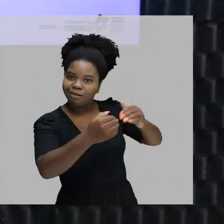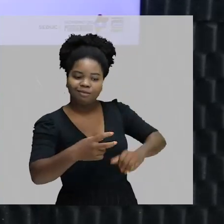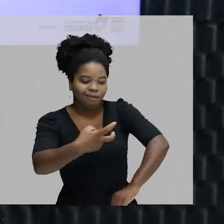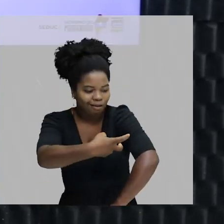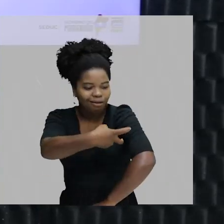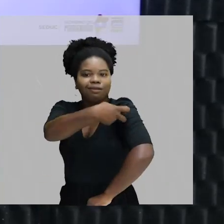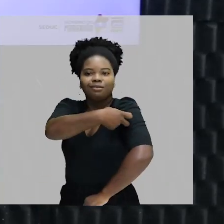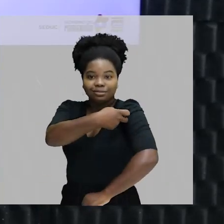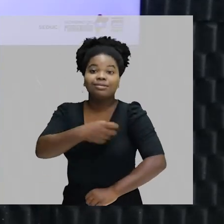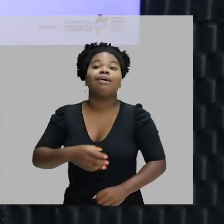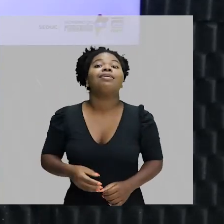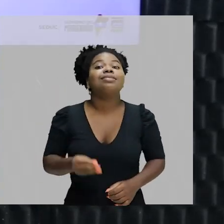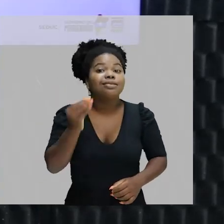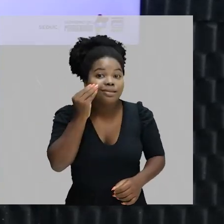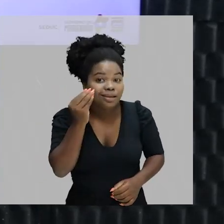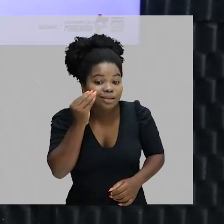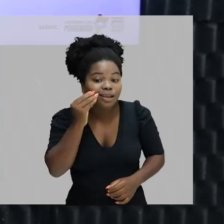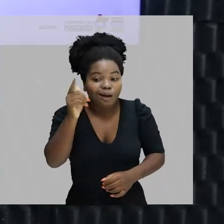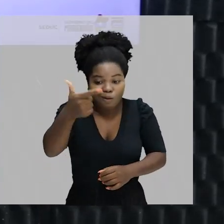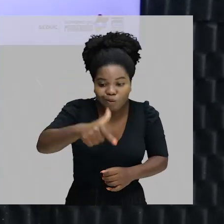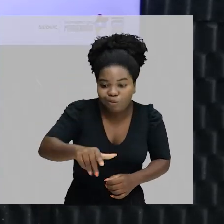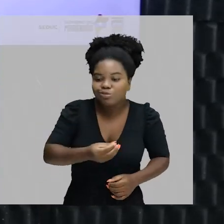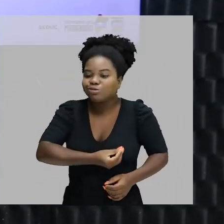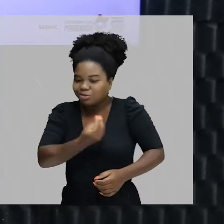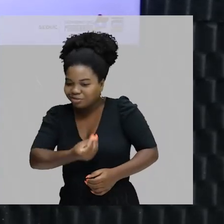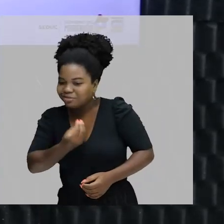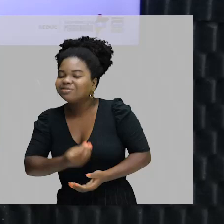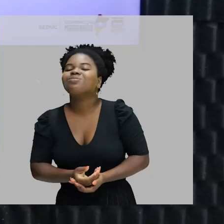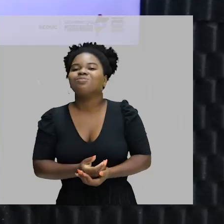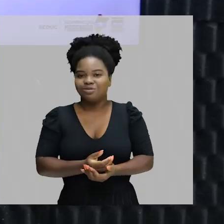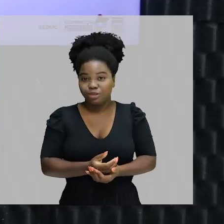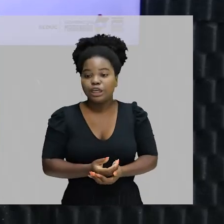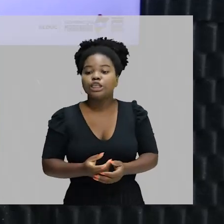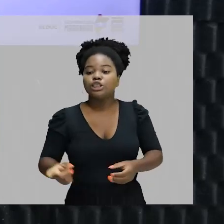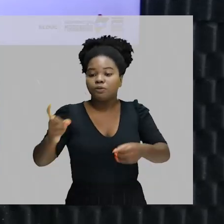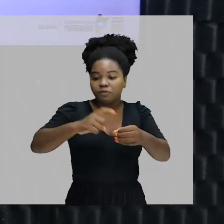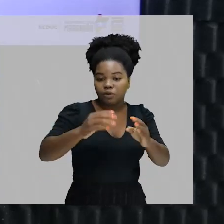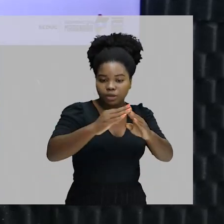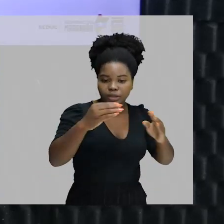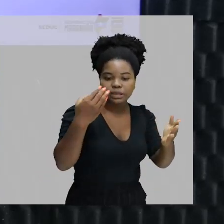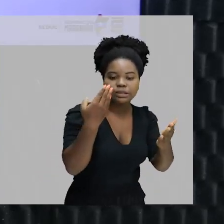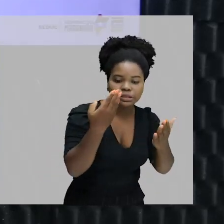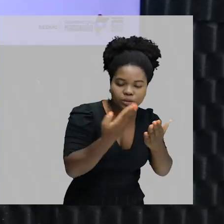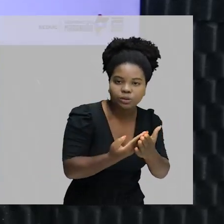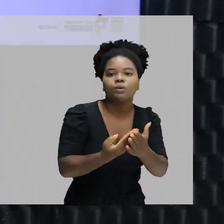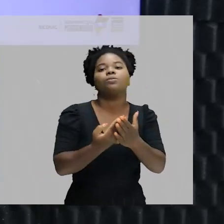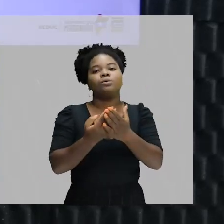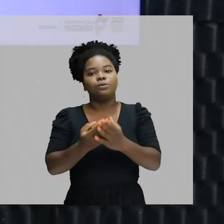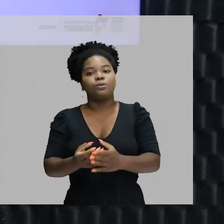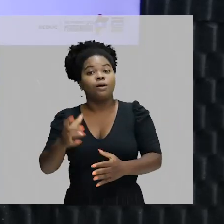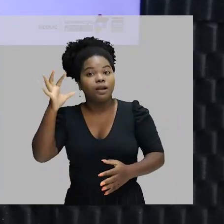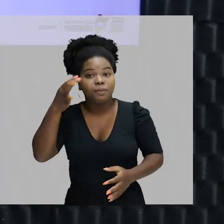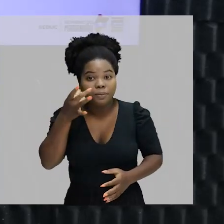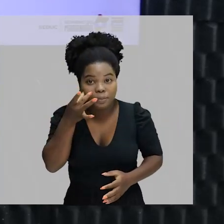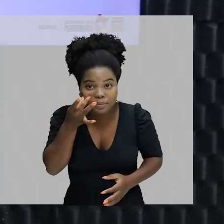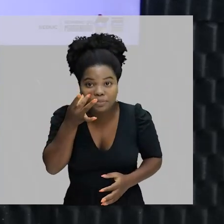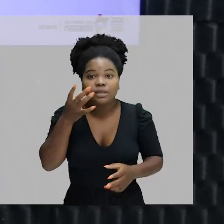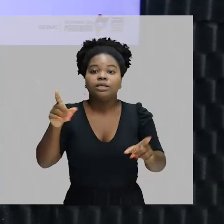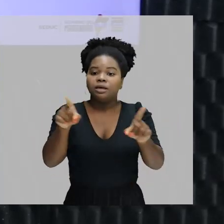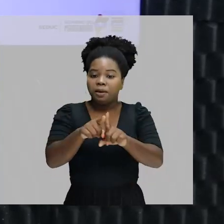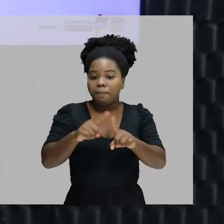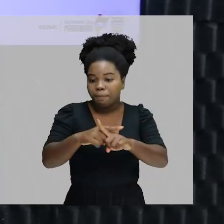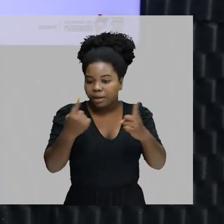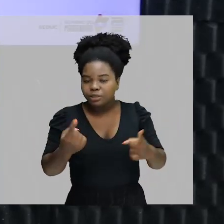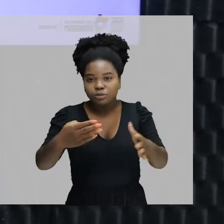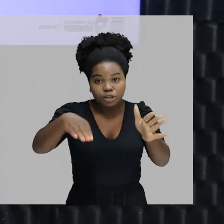tentar voltar à nossa vida, né? E estamos voltando, retornando à escola, tá? Mas quando a gente chega em casa, você pode continuar aprendendo aí